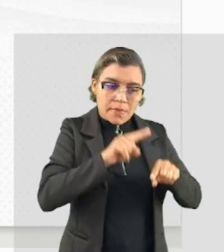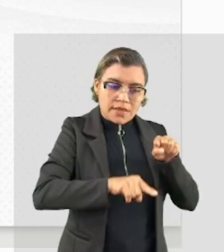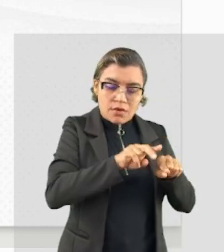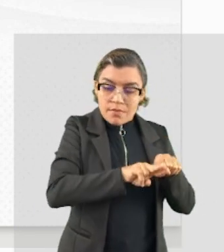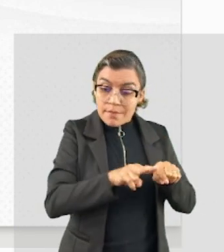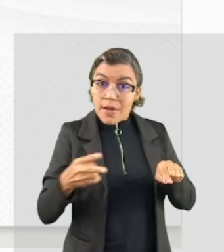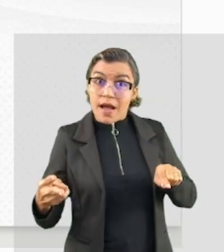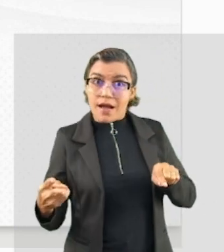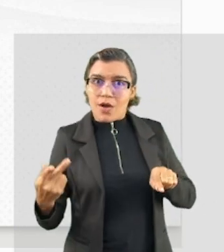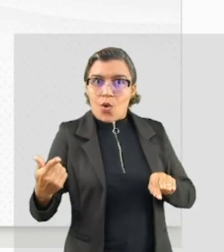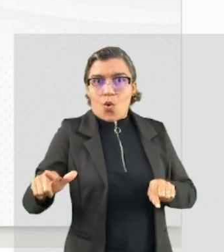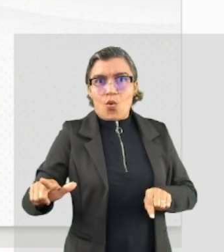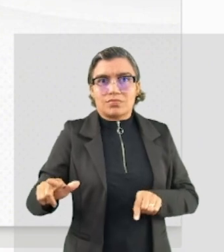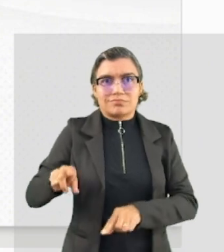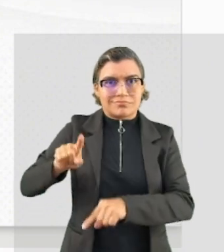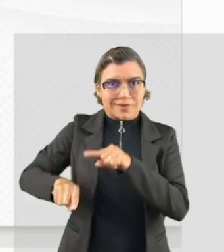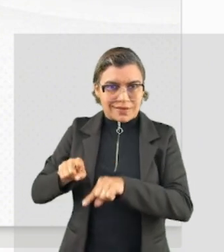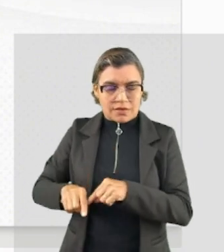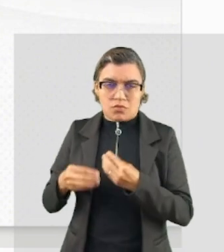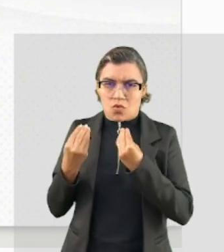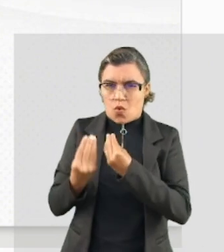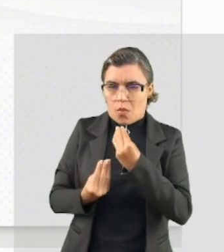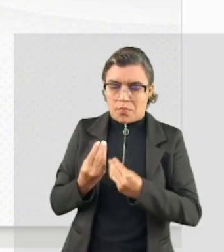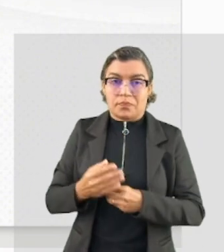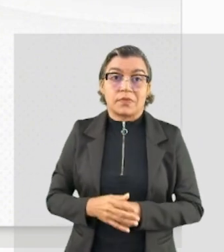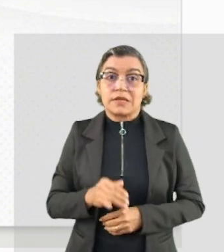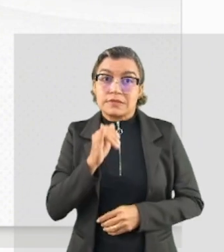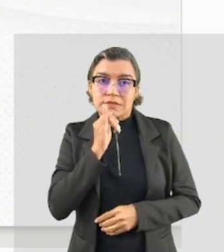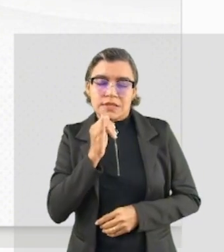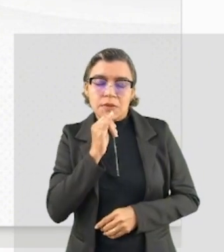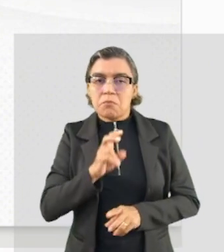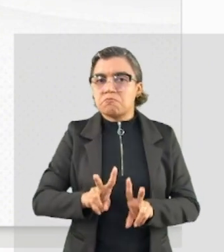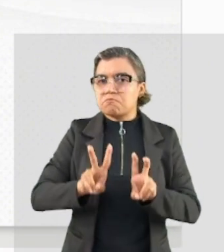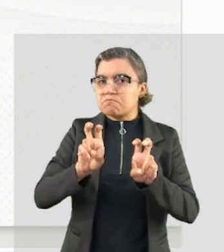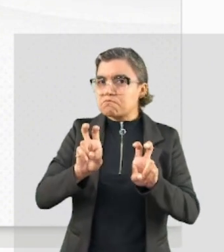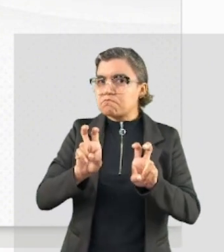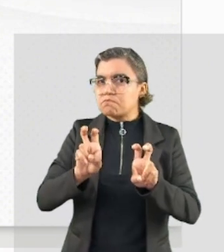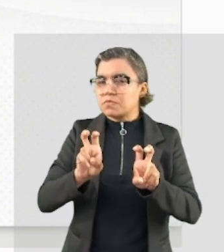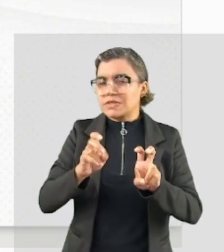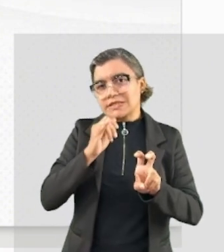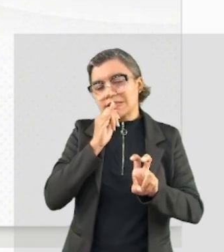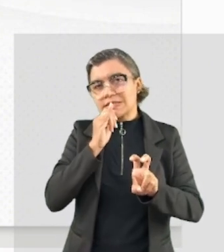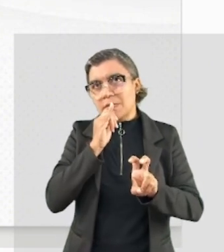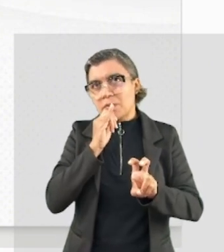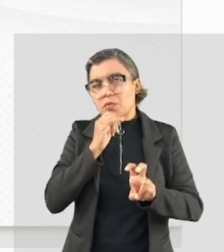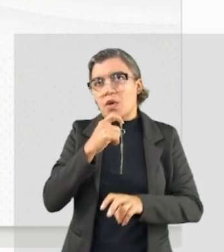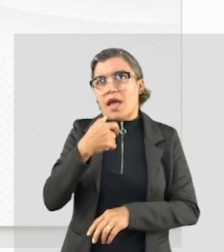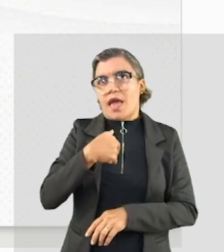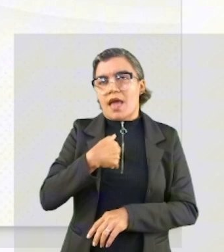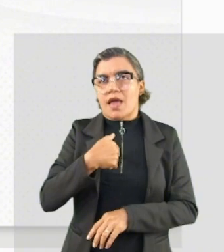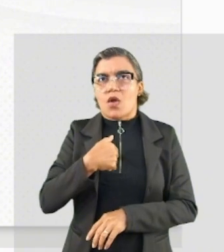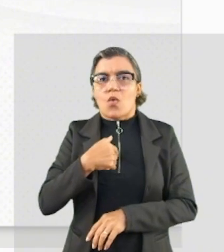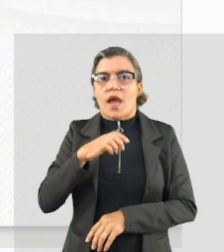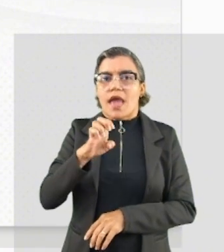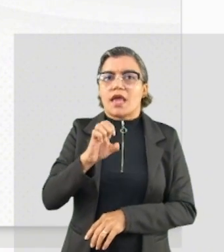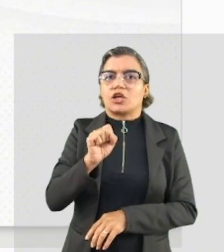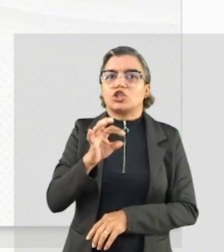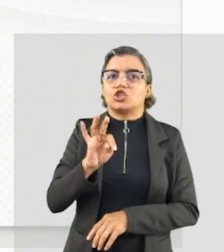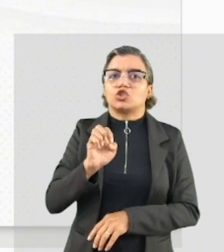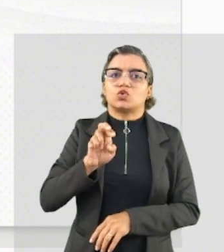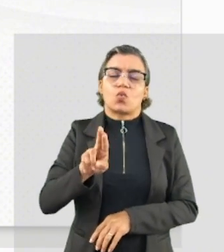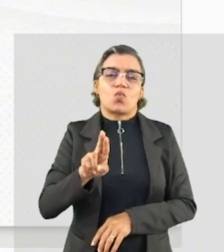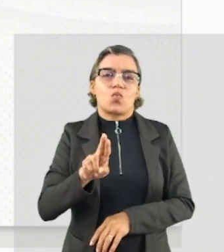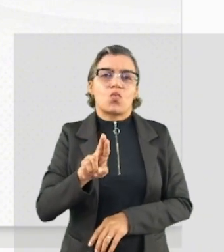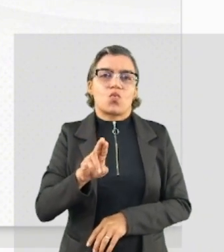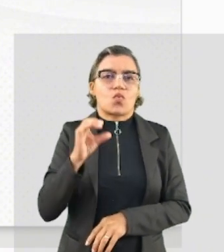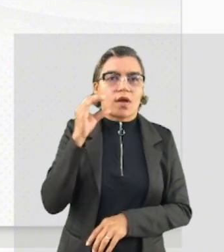outro. Já sabemos que o termo eu estou com calor ou estou com